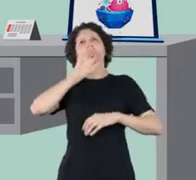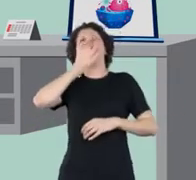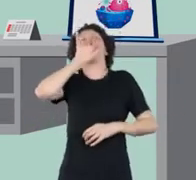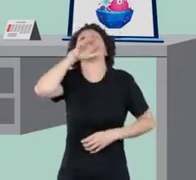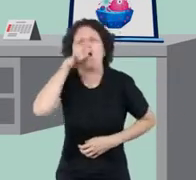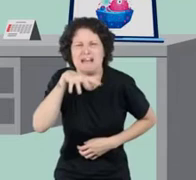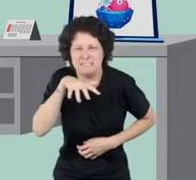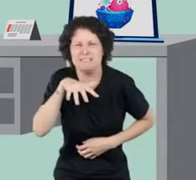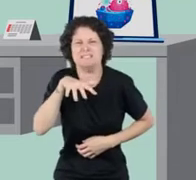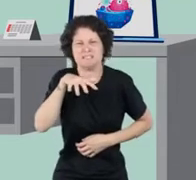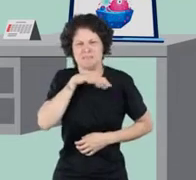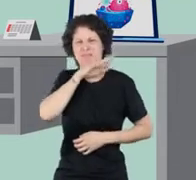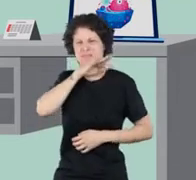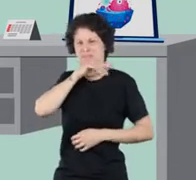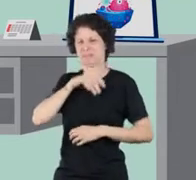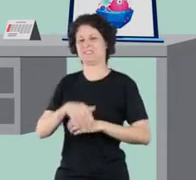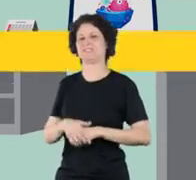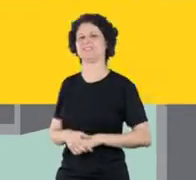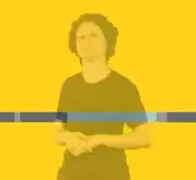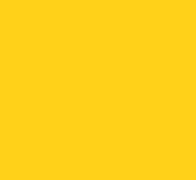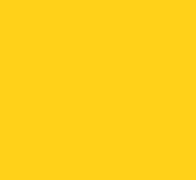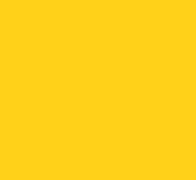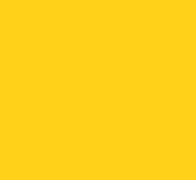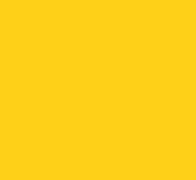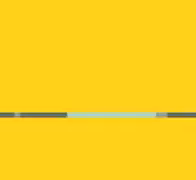movimentos peristálticos para expelir a comida.